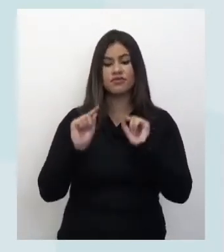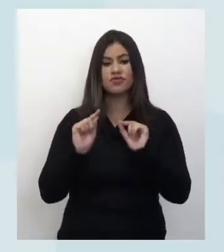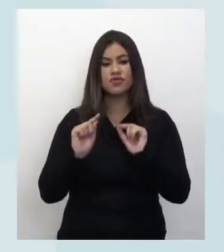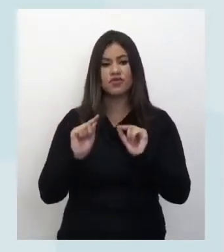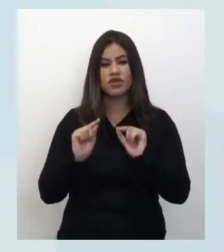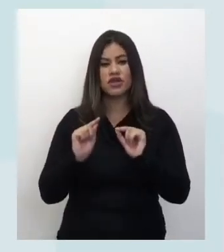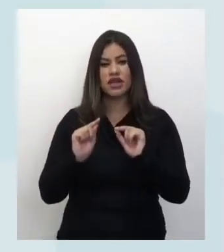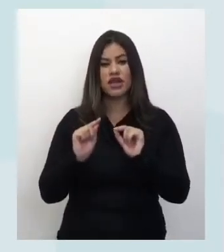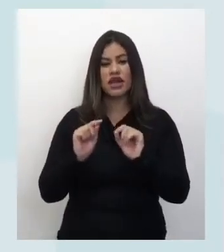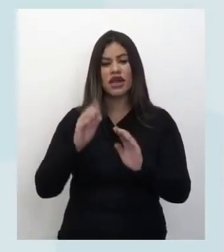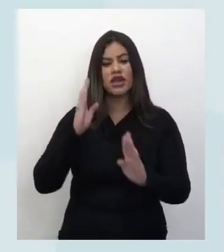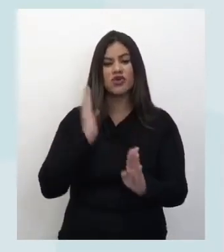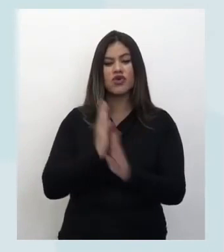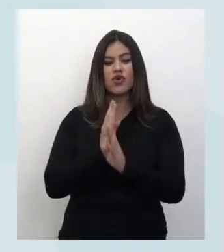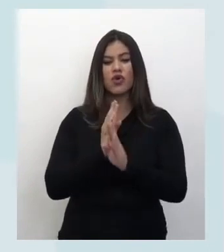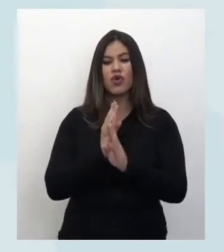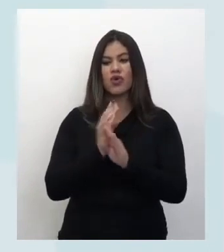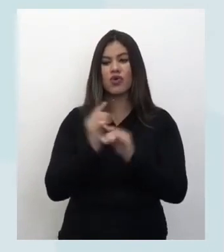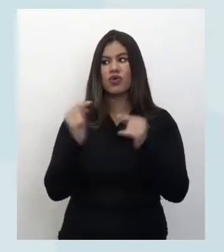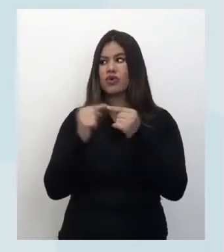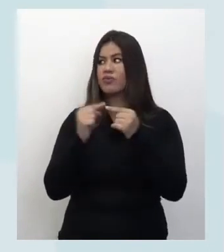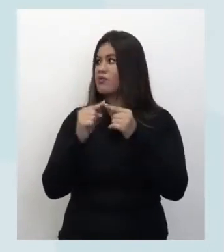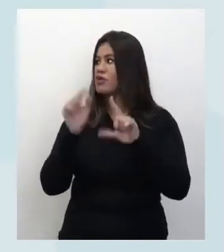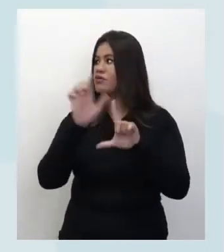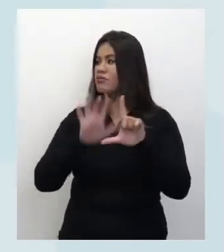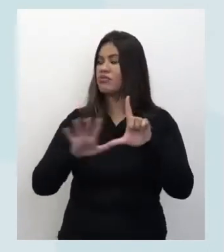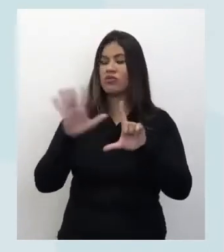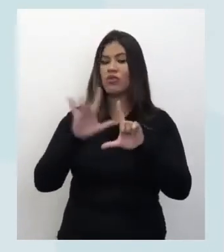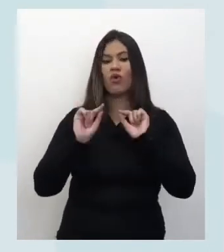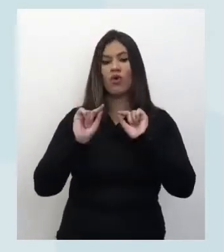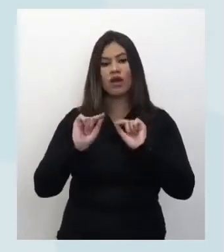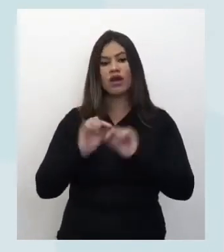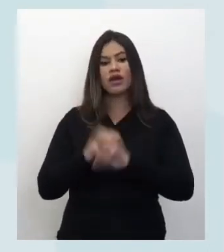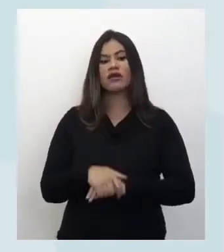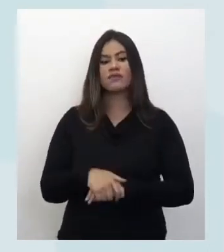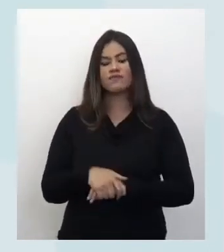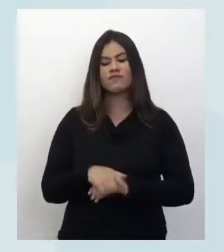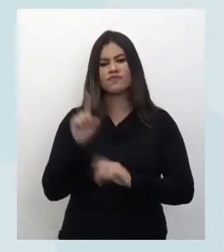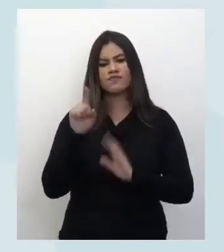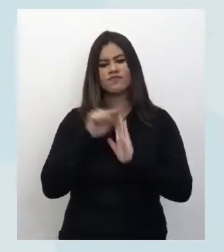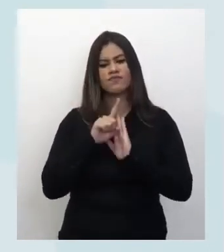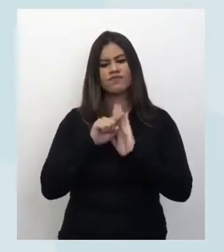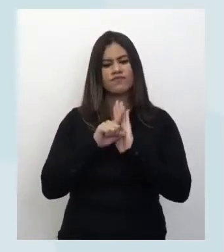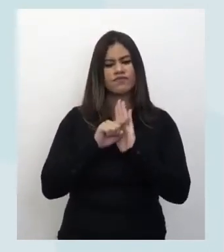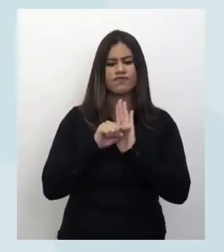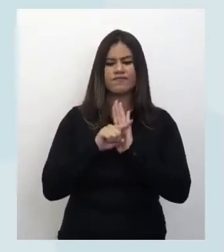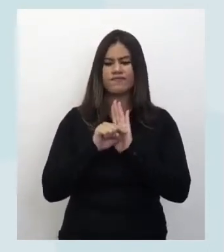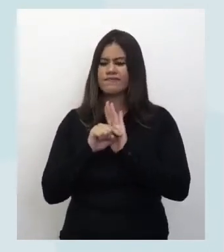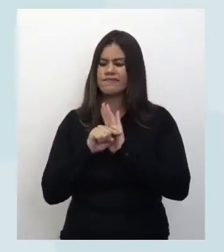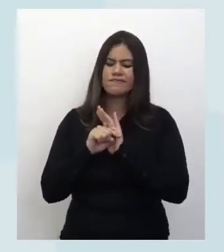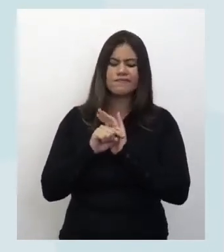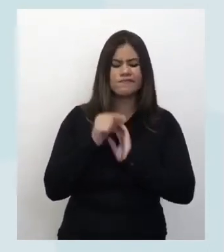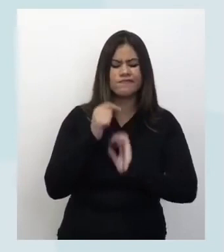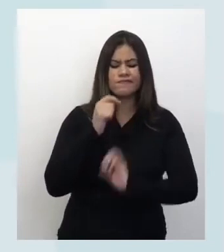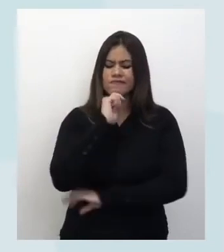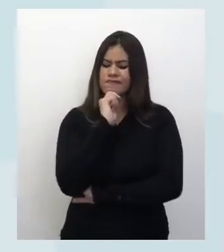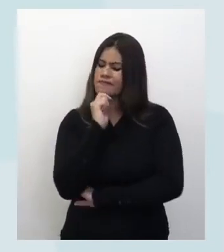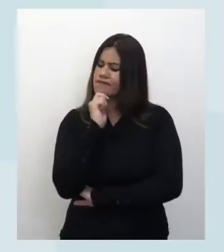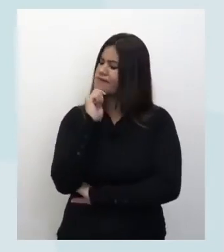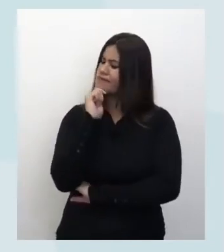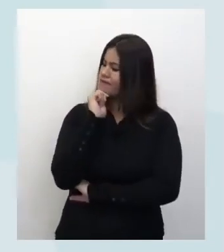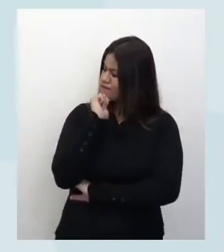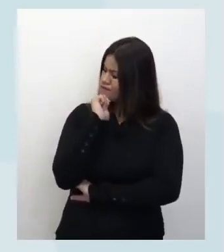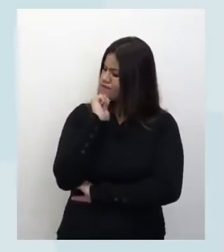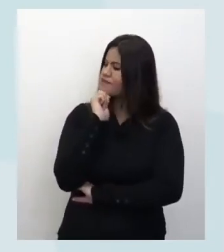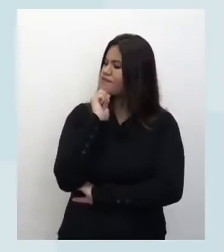possível identificar a partir da observação da imagem? Vocês estão analisando, vocês estão olhando a imagem, estão fazendo